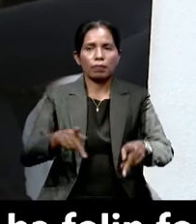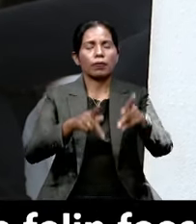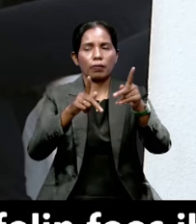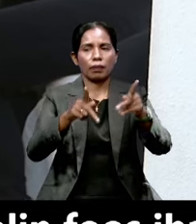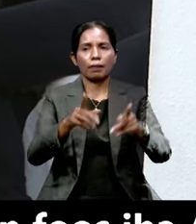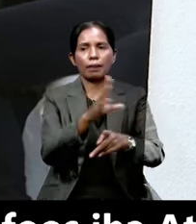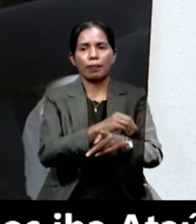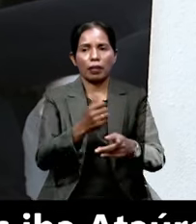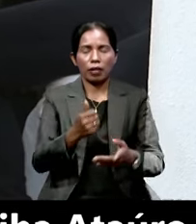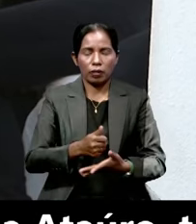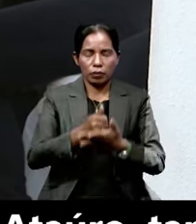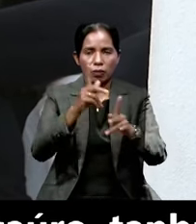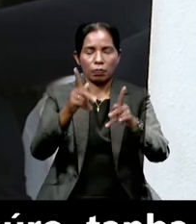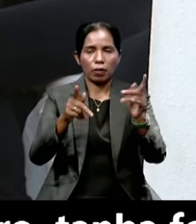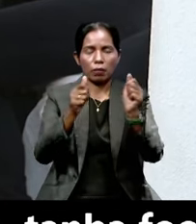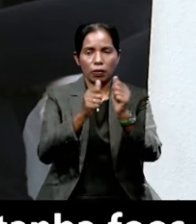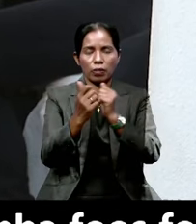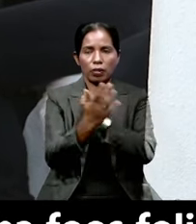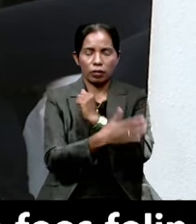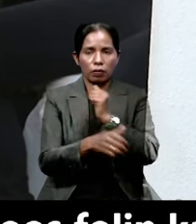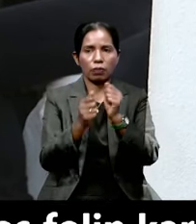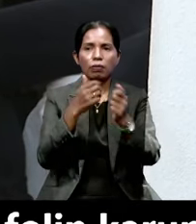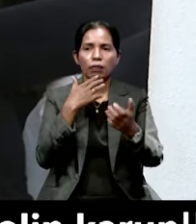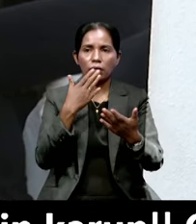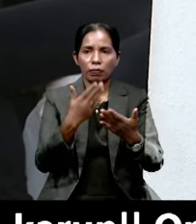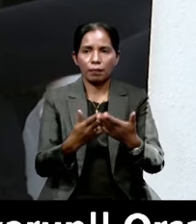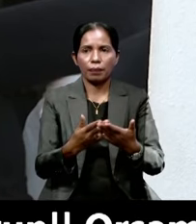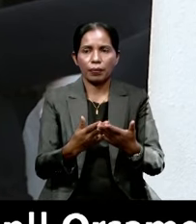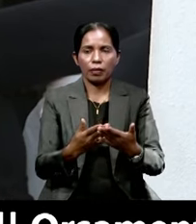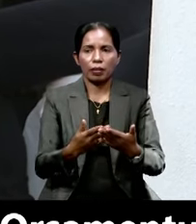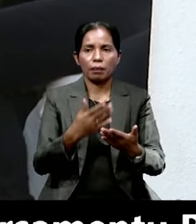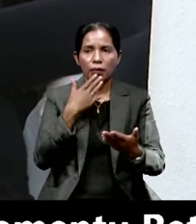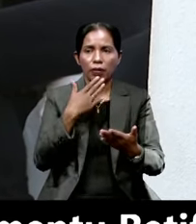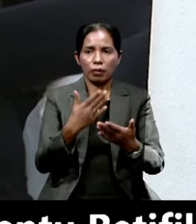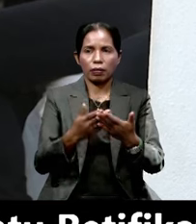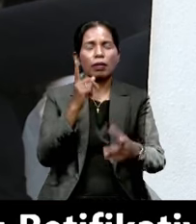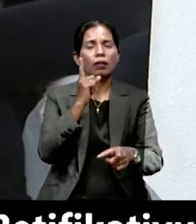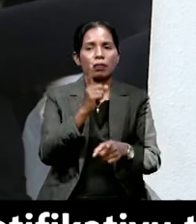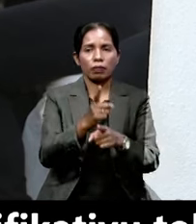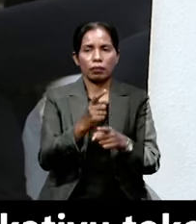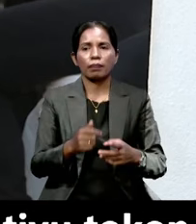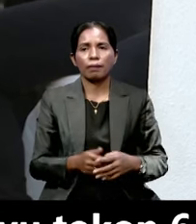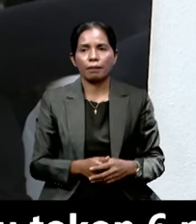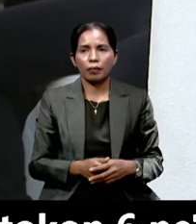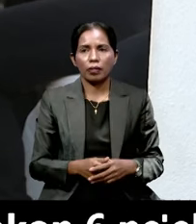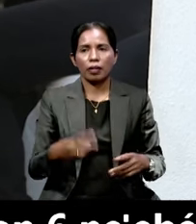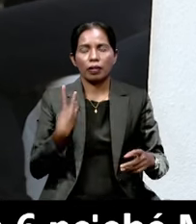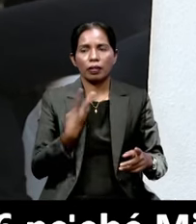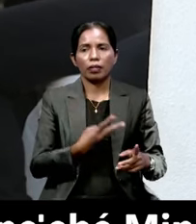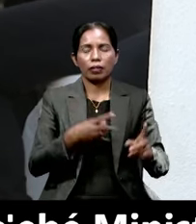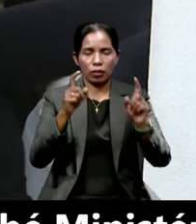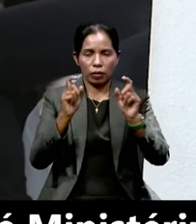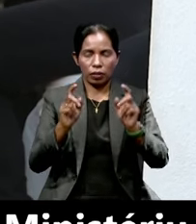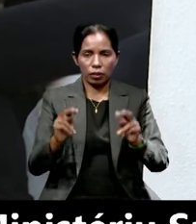ensa tu serviva povo horrai nele dia, e bel dia cliutan, ma caeta tem forte de